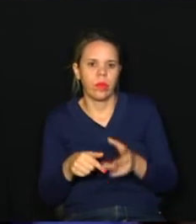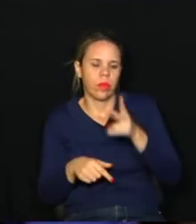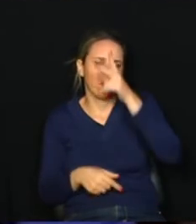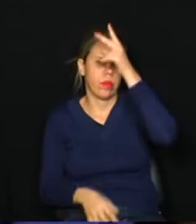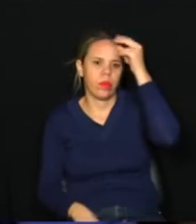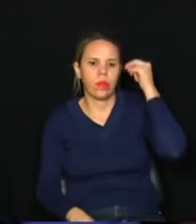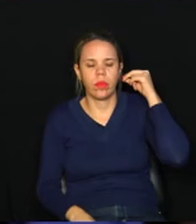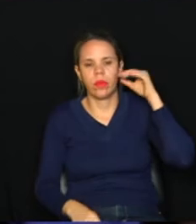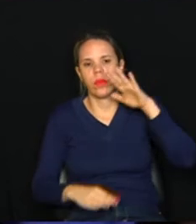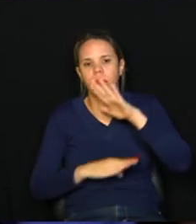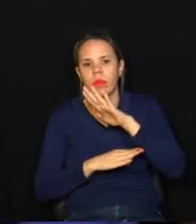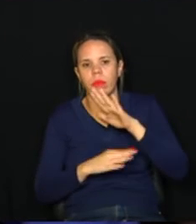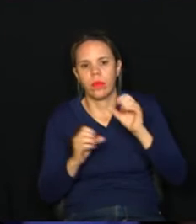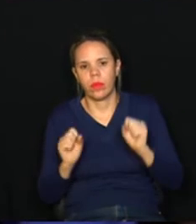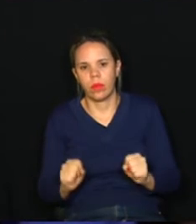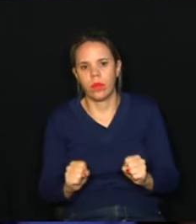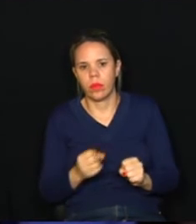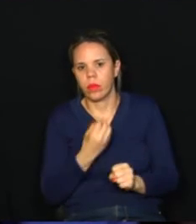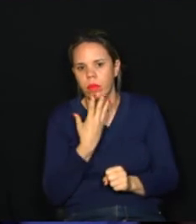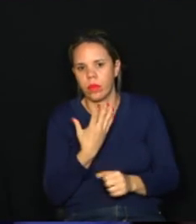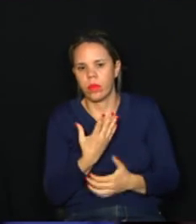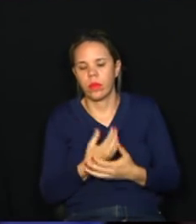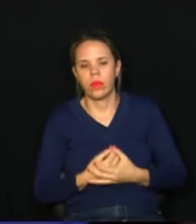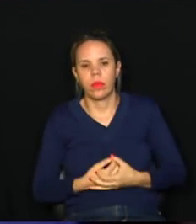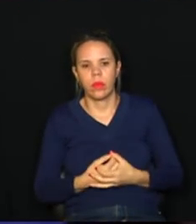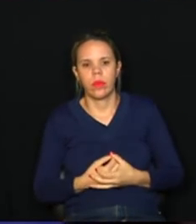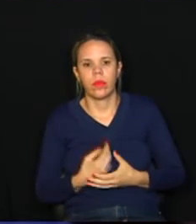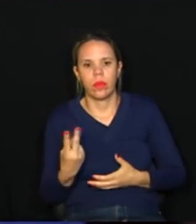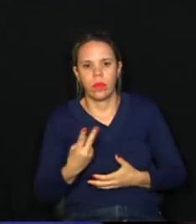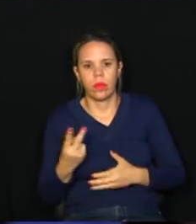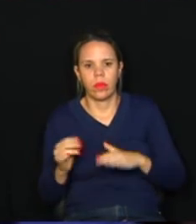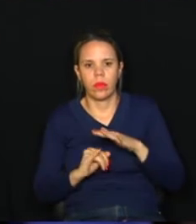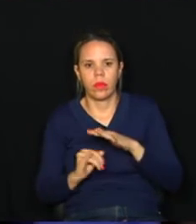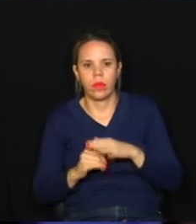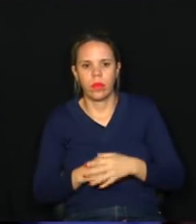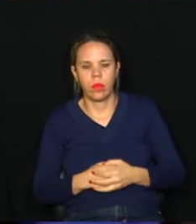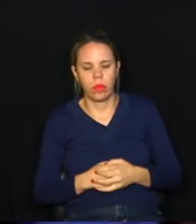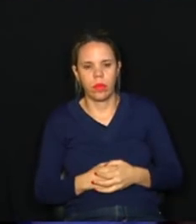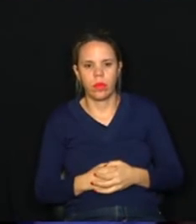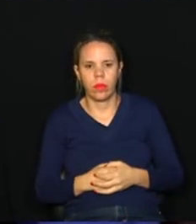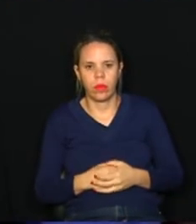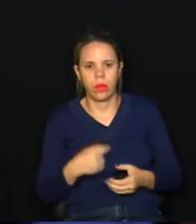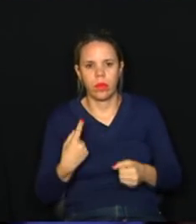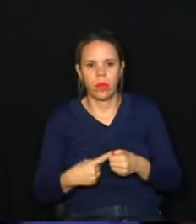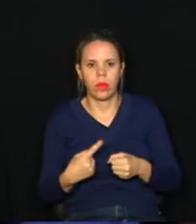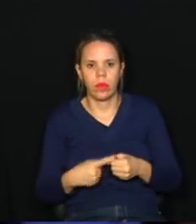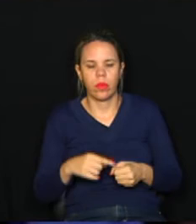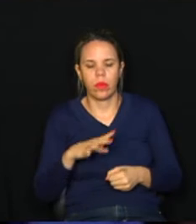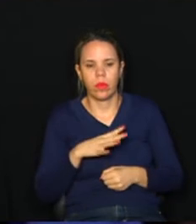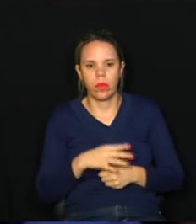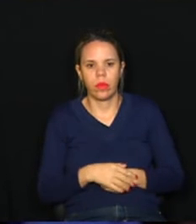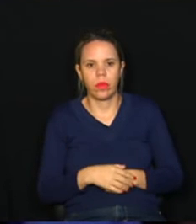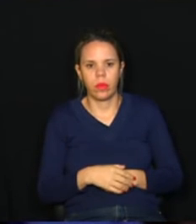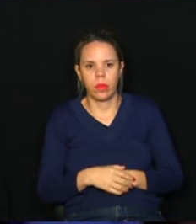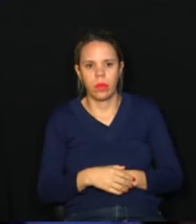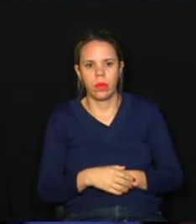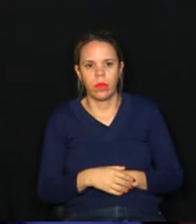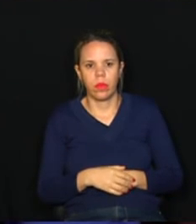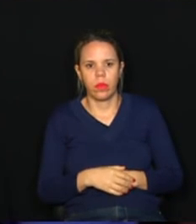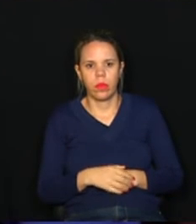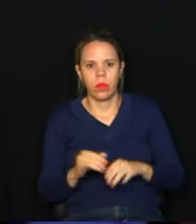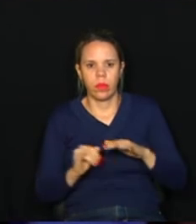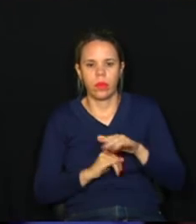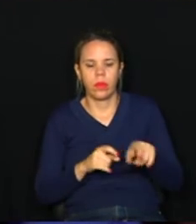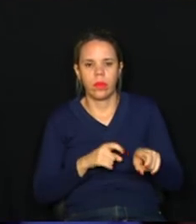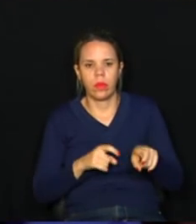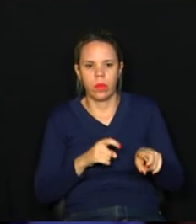com a Câmara, pode ser muito bom para as duas instituições, tanto municipal como pelo Instituto